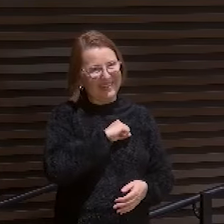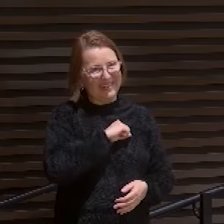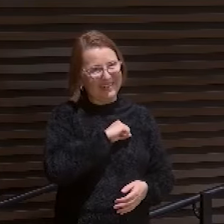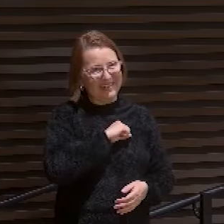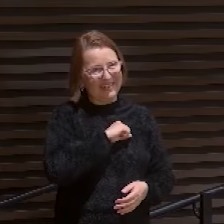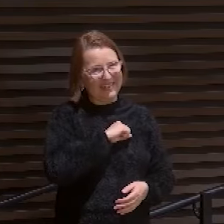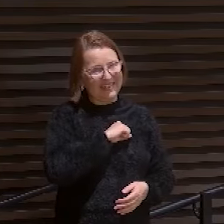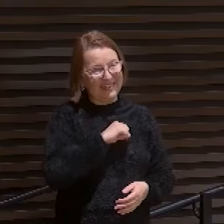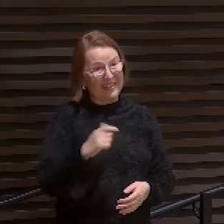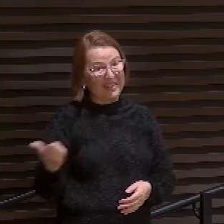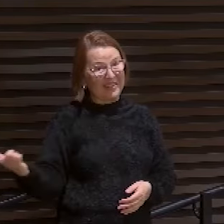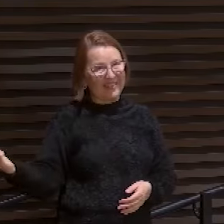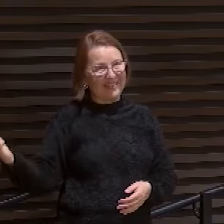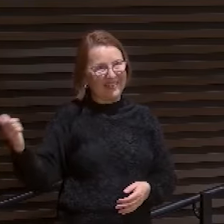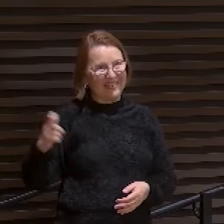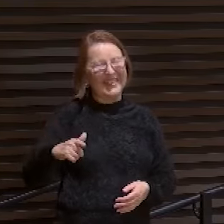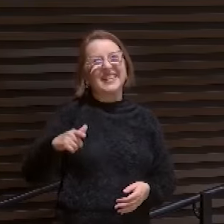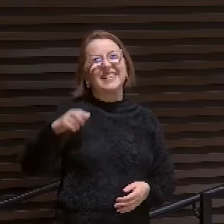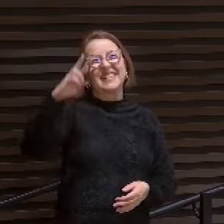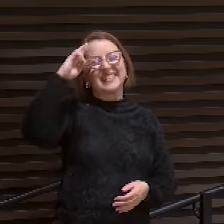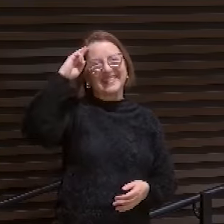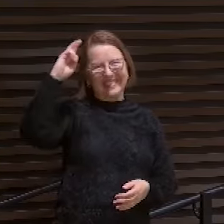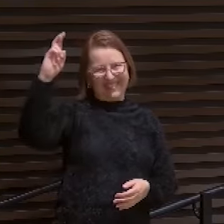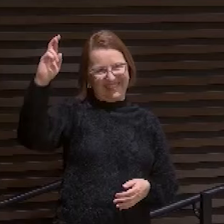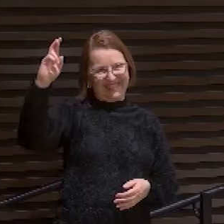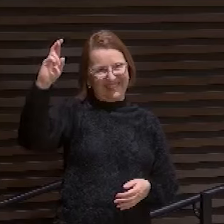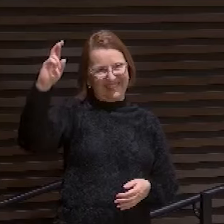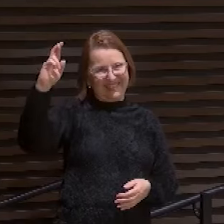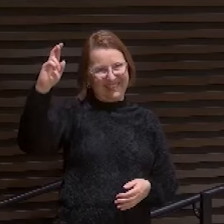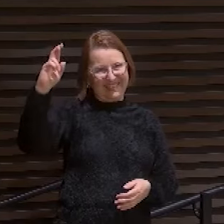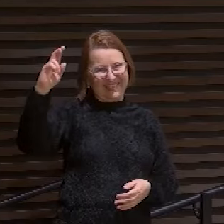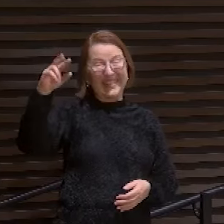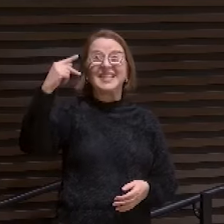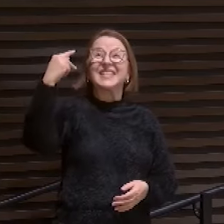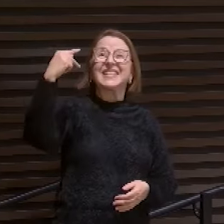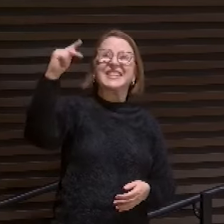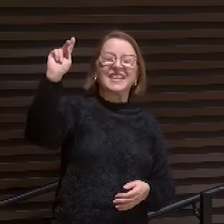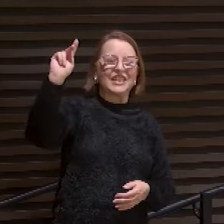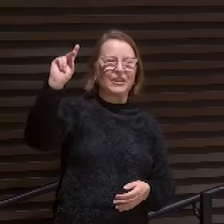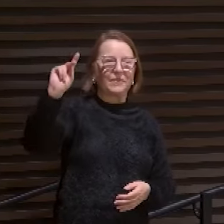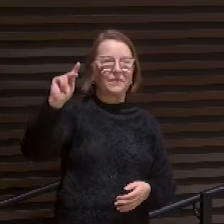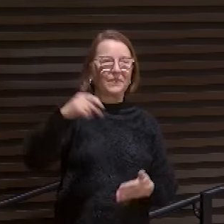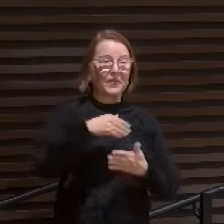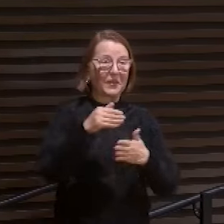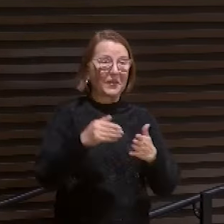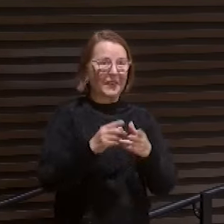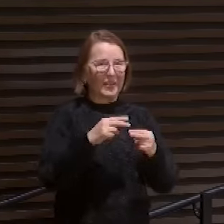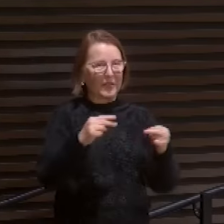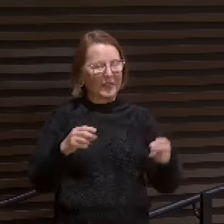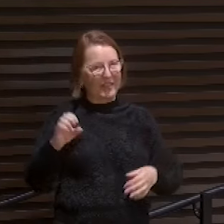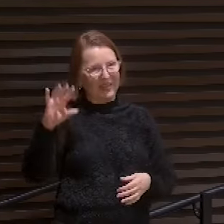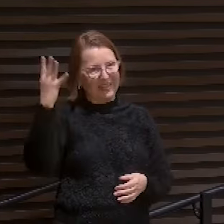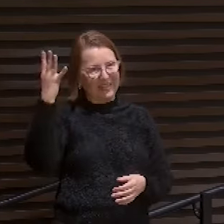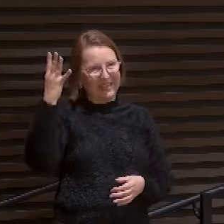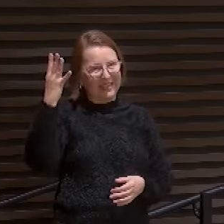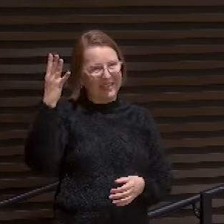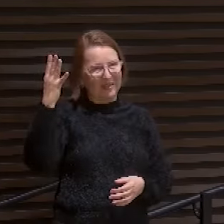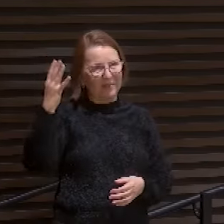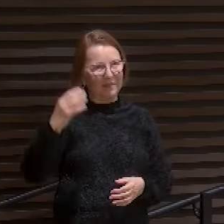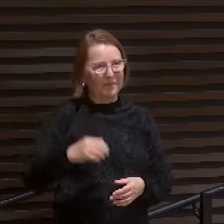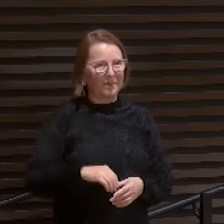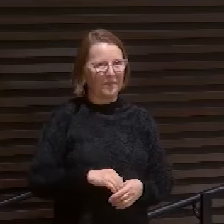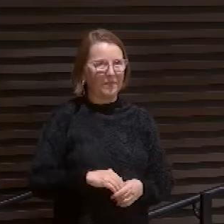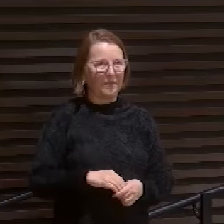eles vieram do Senhor. É dele que todas as coisas acontecem.